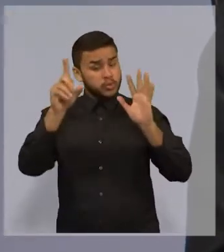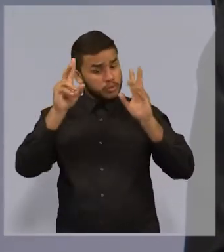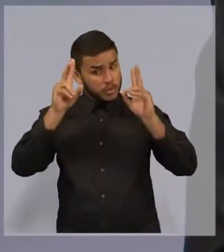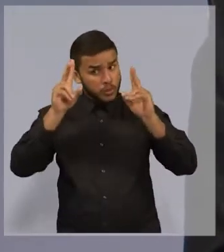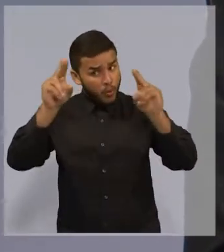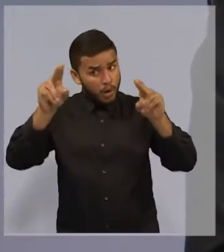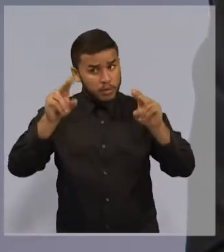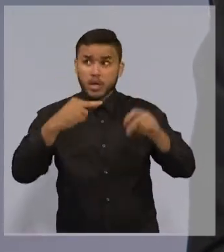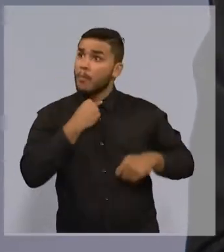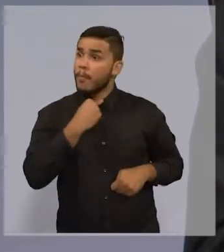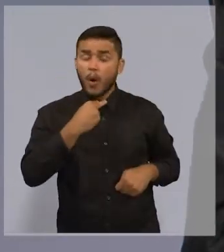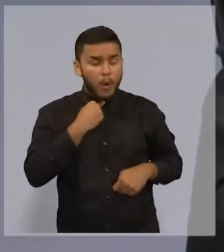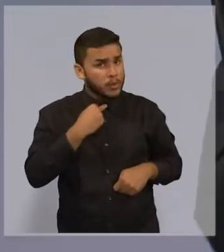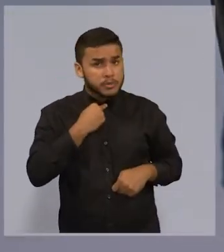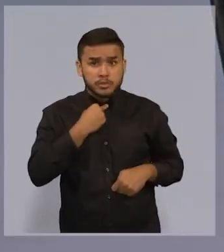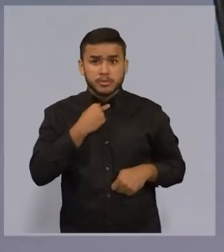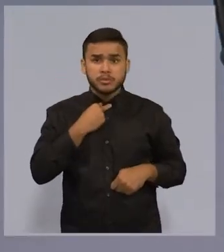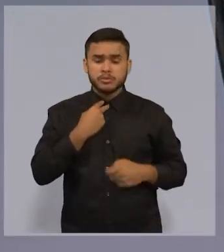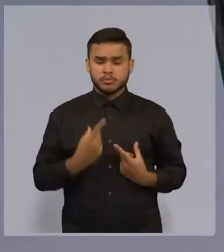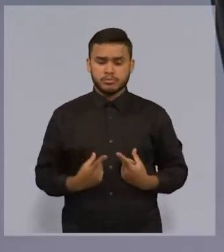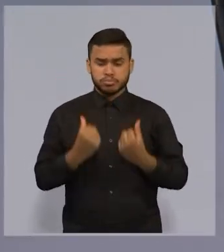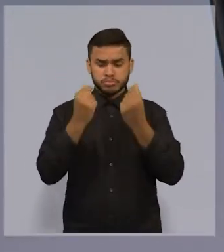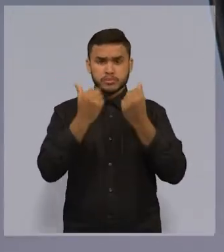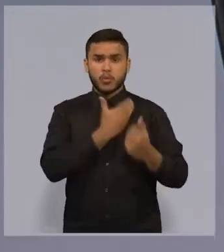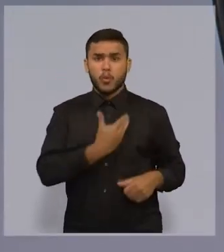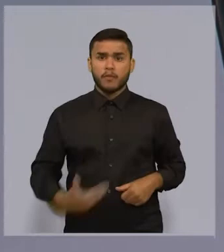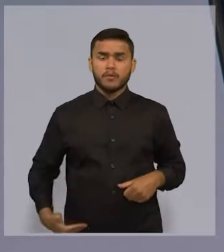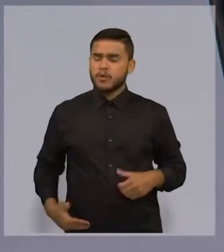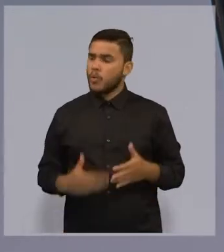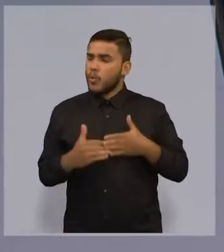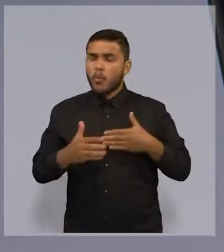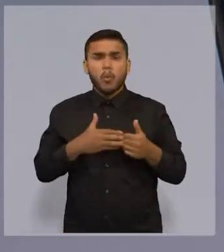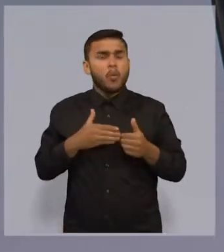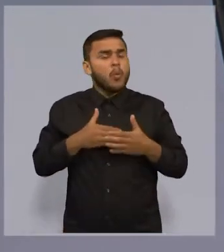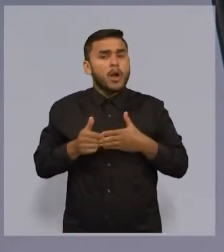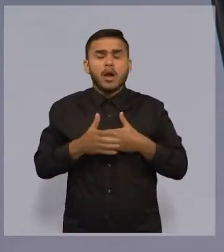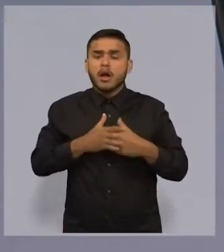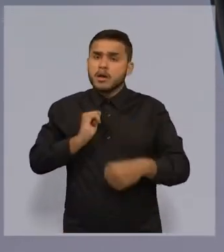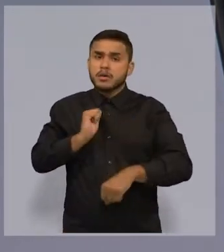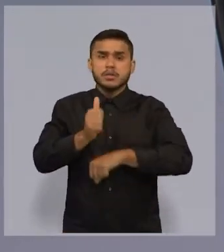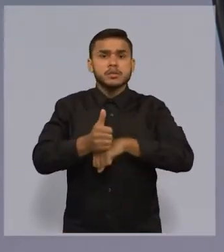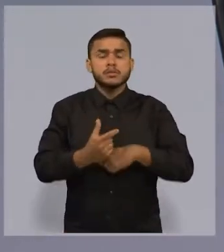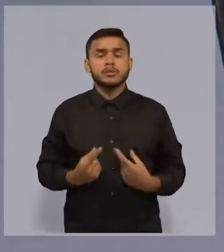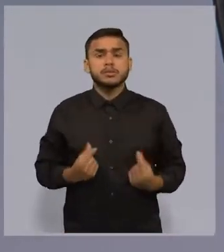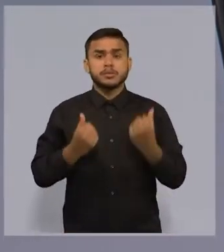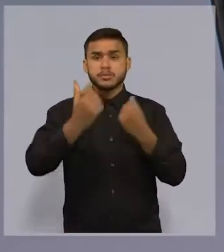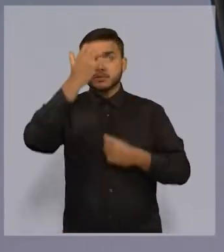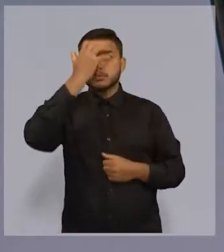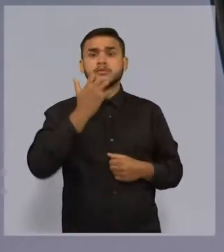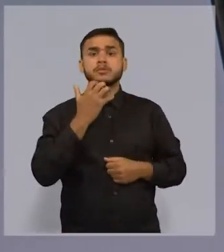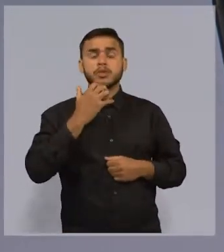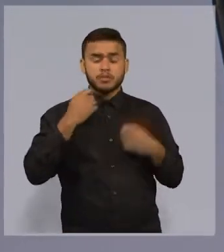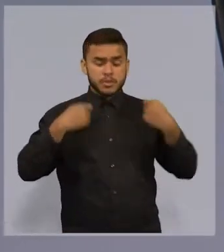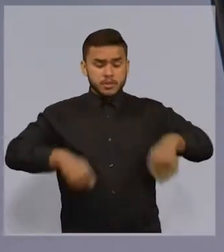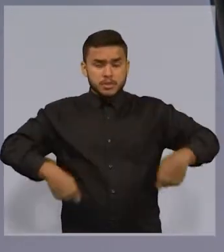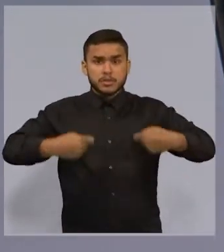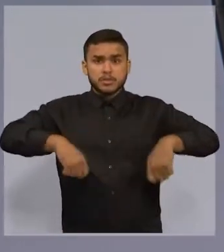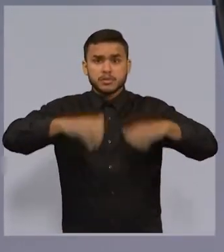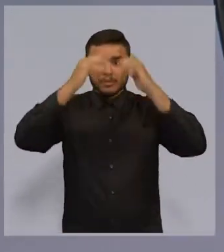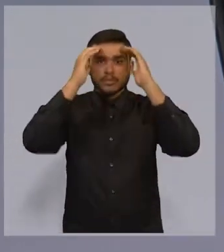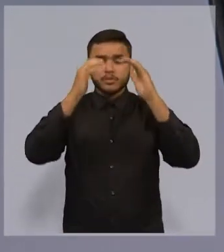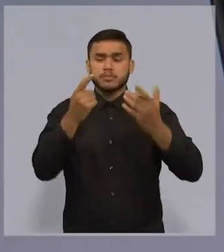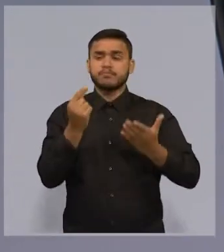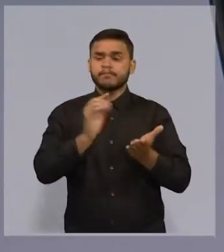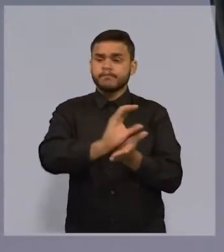ser paradigmático. Vamos para todas as assembleias. Dinheiro público tem que ser coisa sagrada. seja quem for, vai exercer a função pública, tem